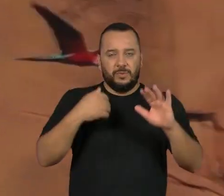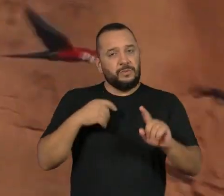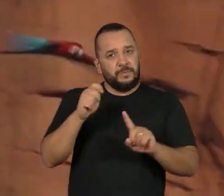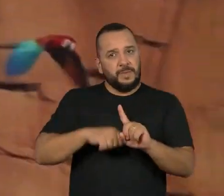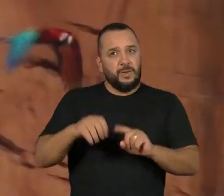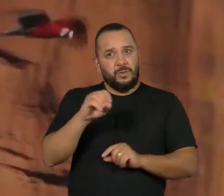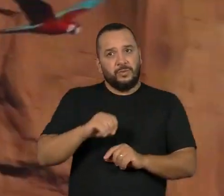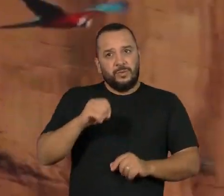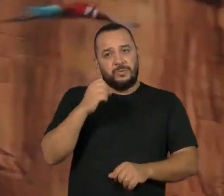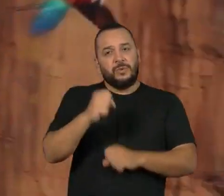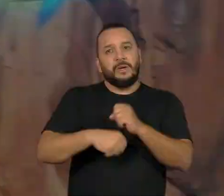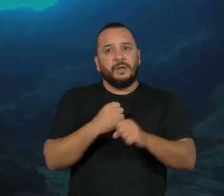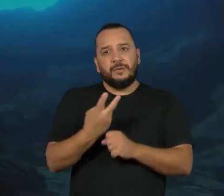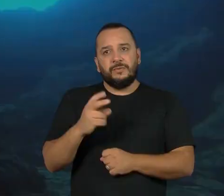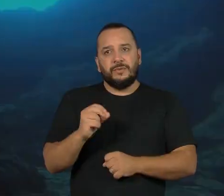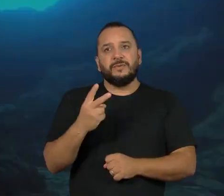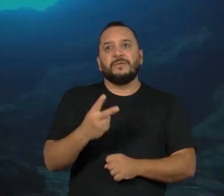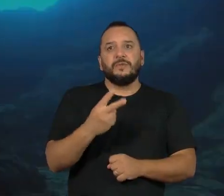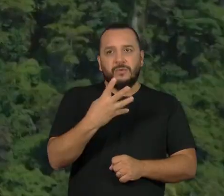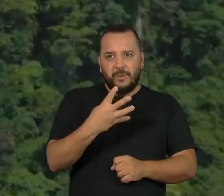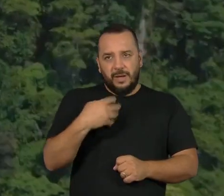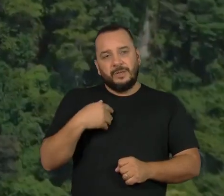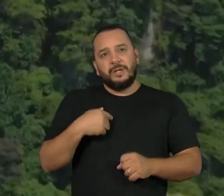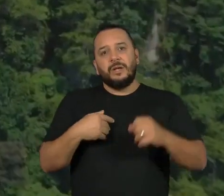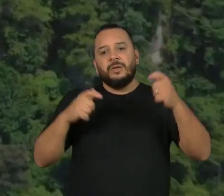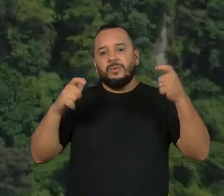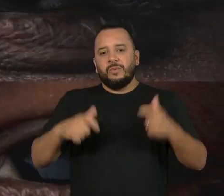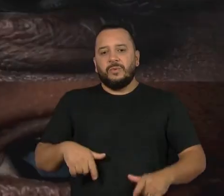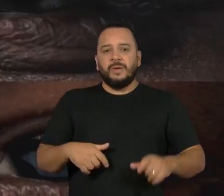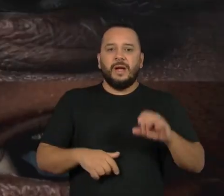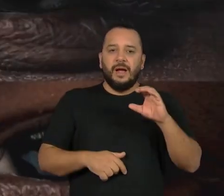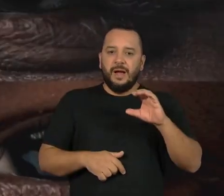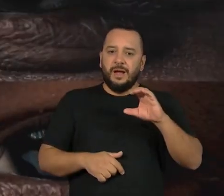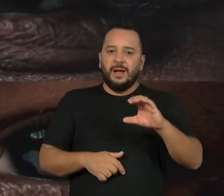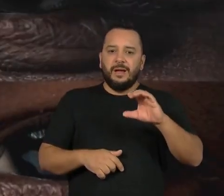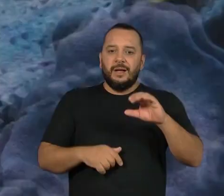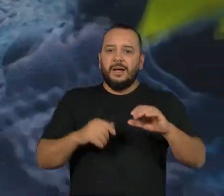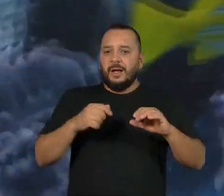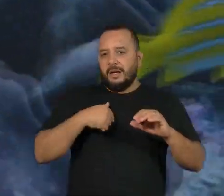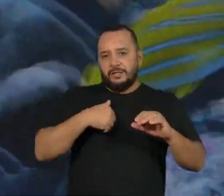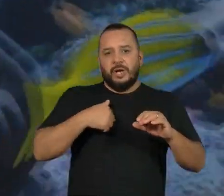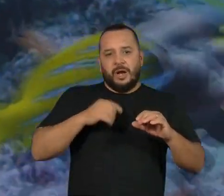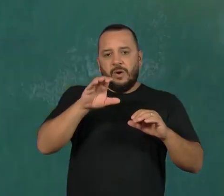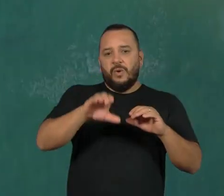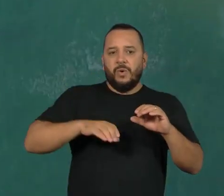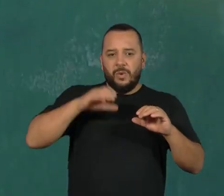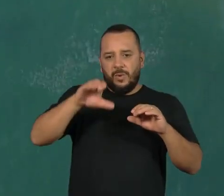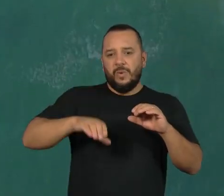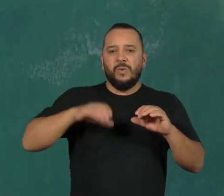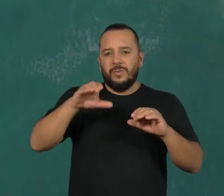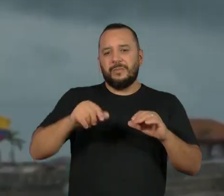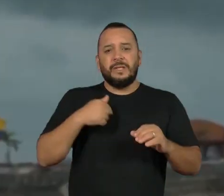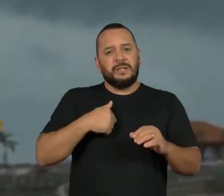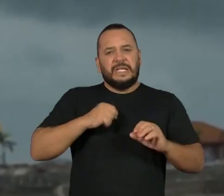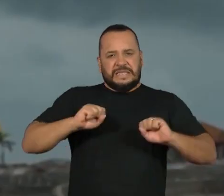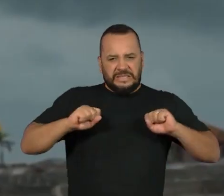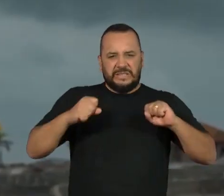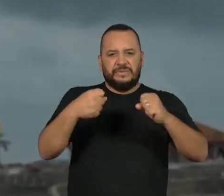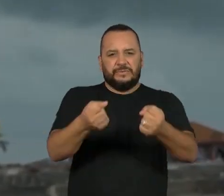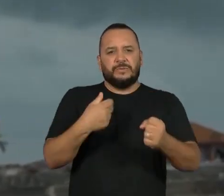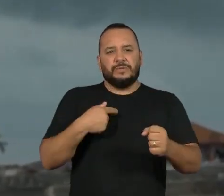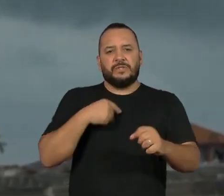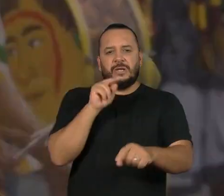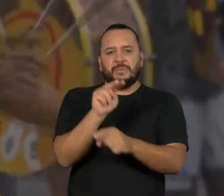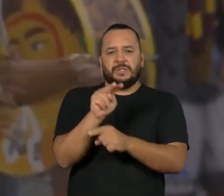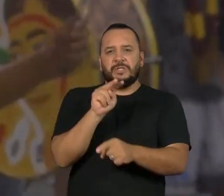de 2024, em Cali, na Colômbia. Mais uma etapa no esforço de envolver os quase 200